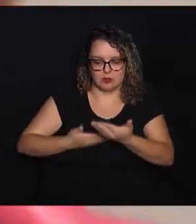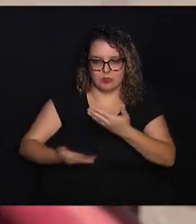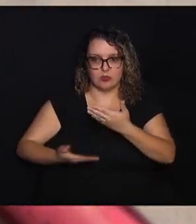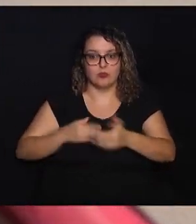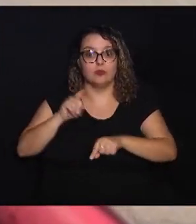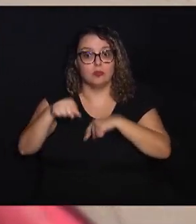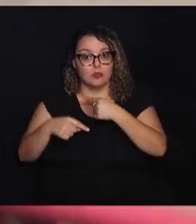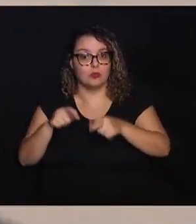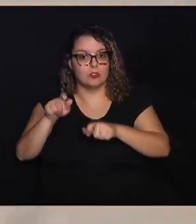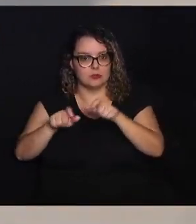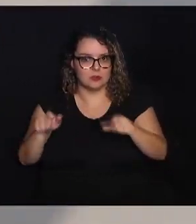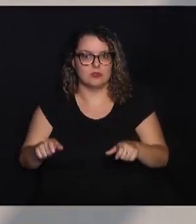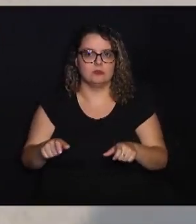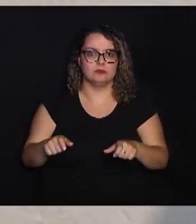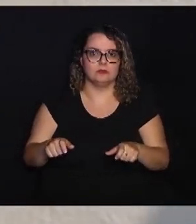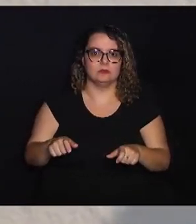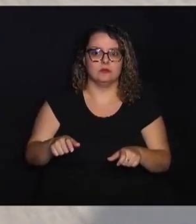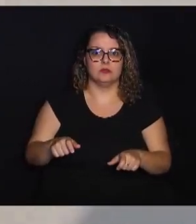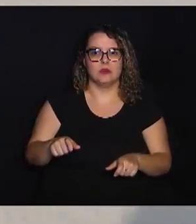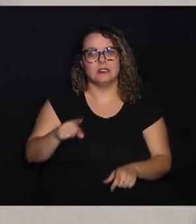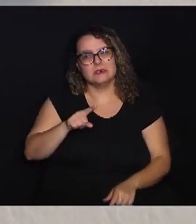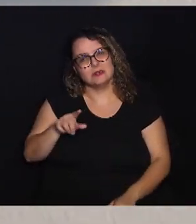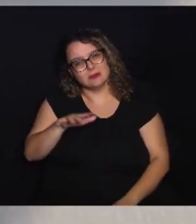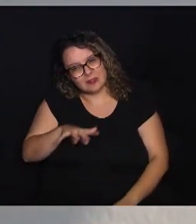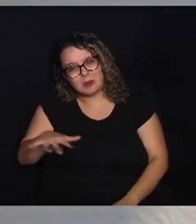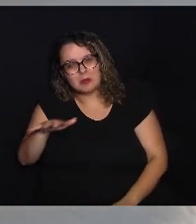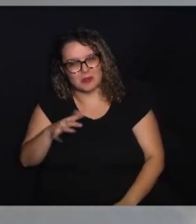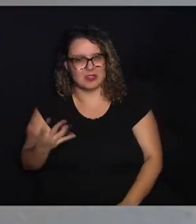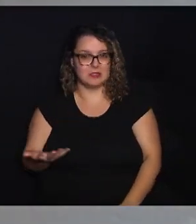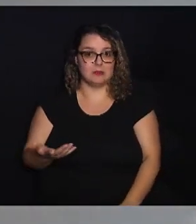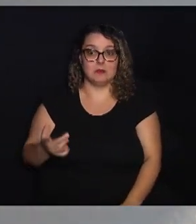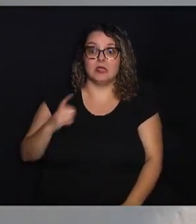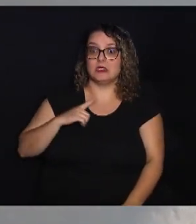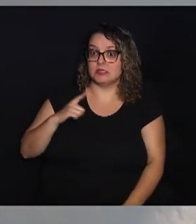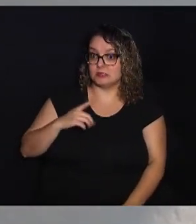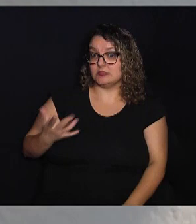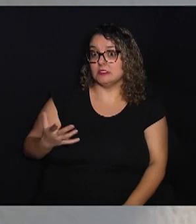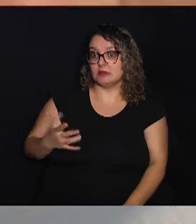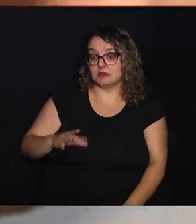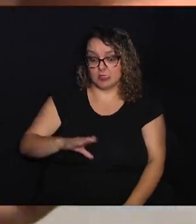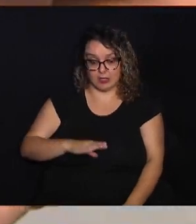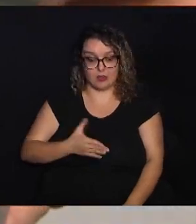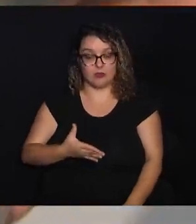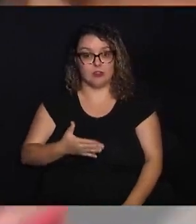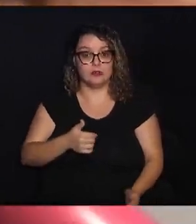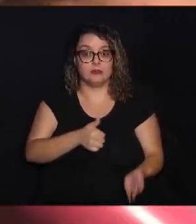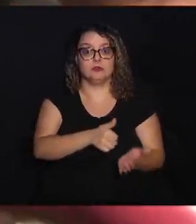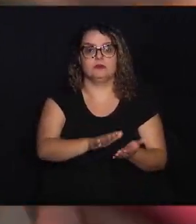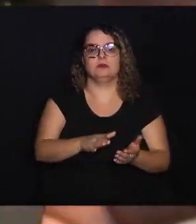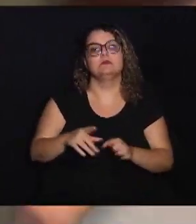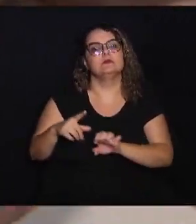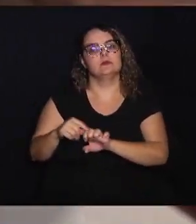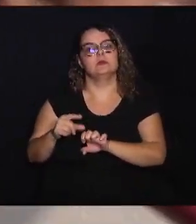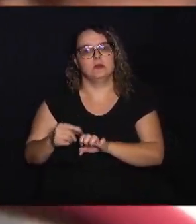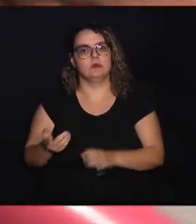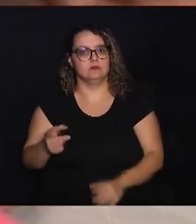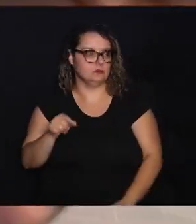pessoas que também, não no mesmo ramo, mas quem também teve aquela coragem de sair e empreender,